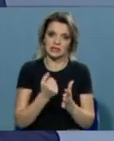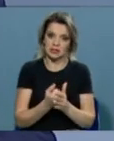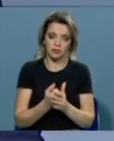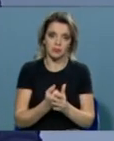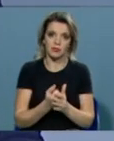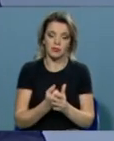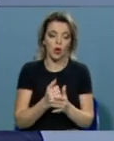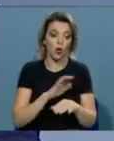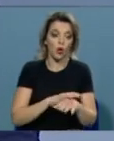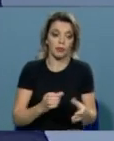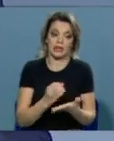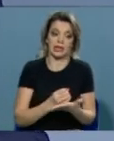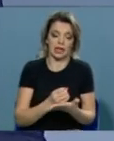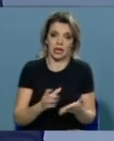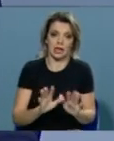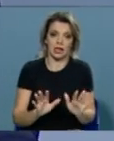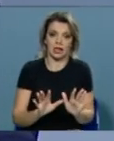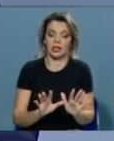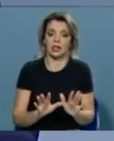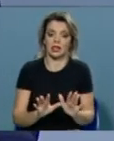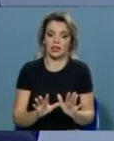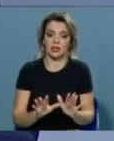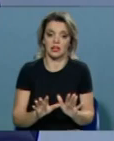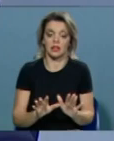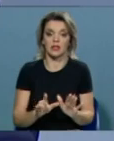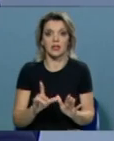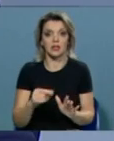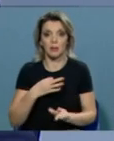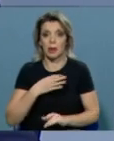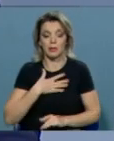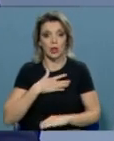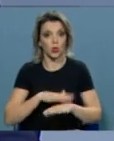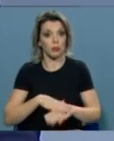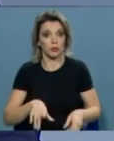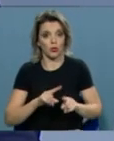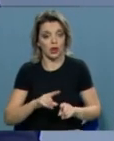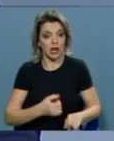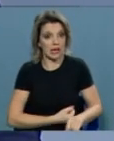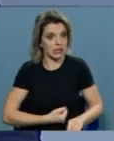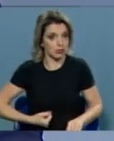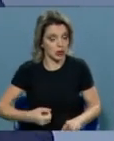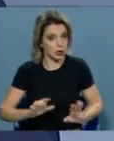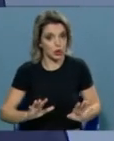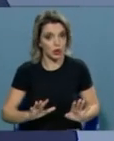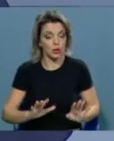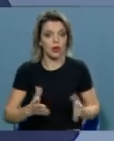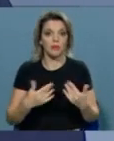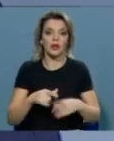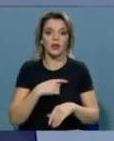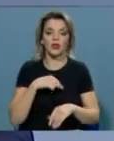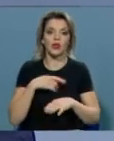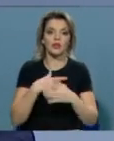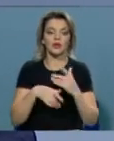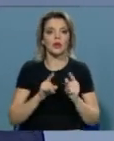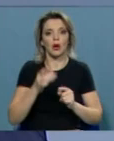não vai ser culpa de ninguém muito menos do dos empresários aliás o tempo de